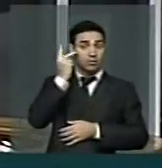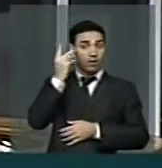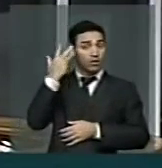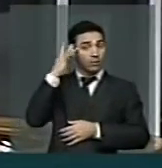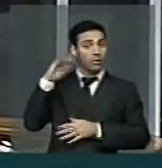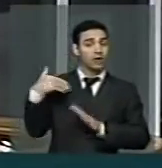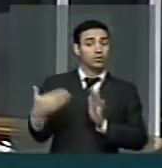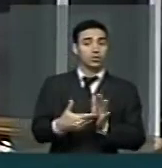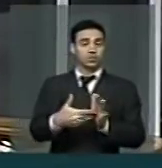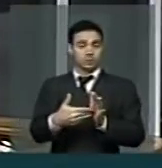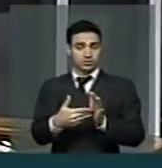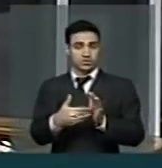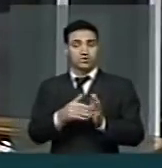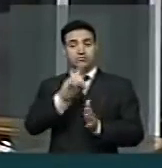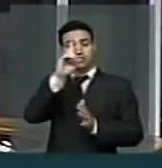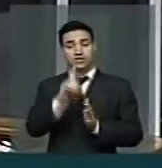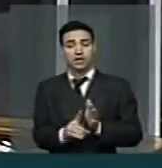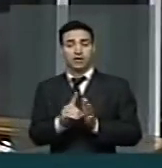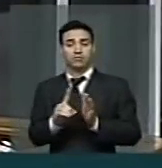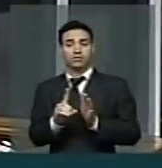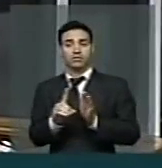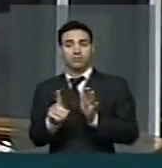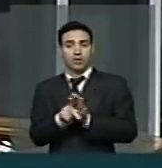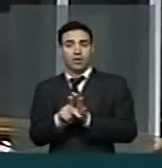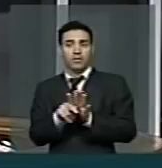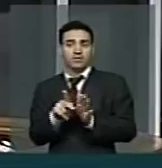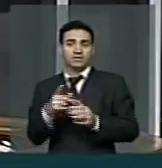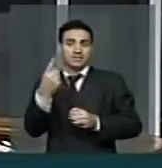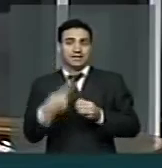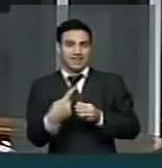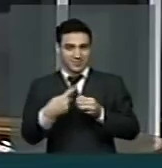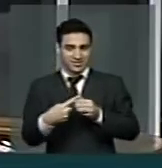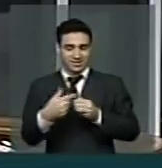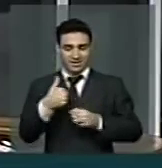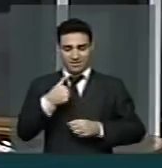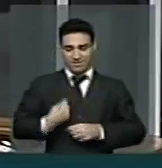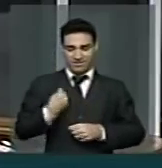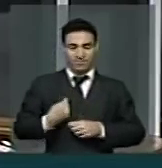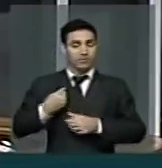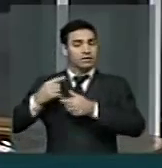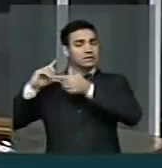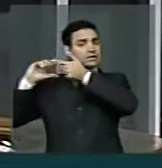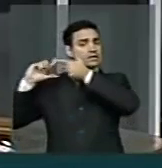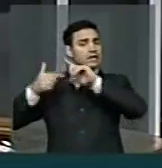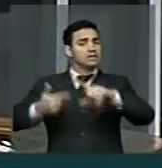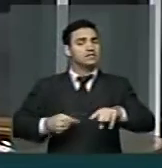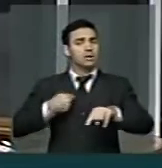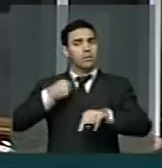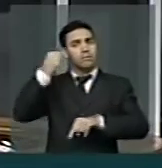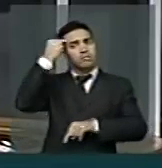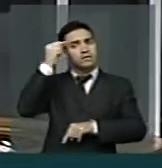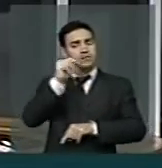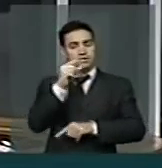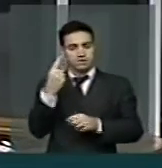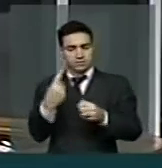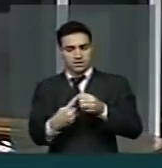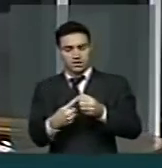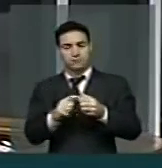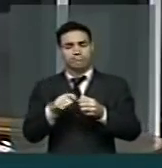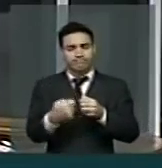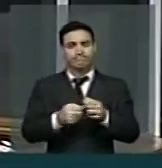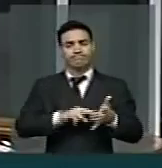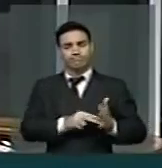todos, o direito à cidade. Eu venho de uma tradição que pensa a cidade e o direito